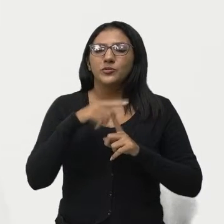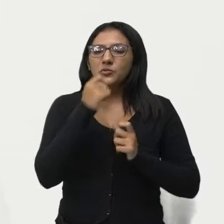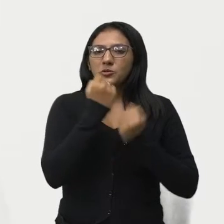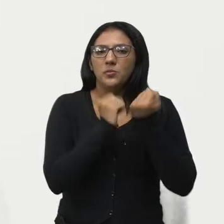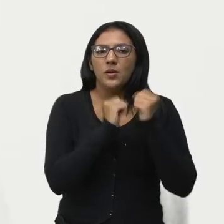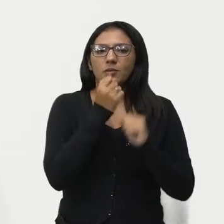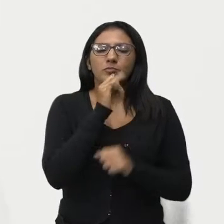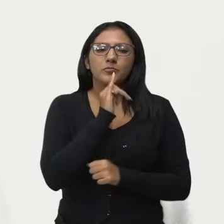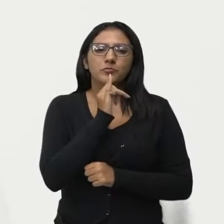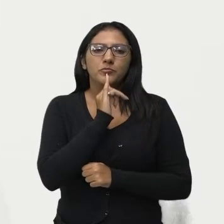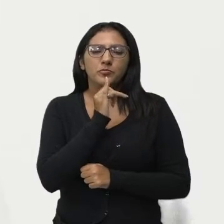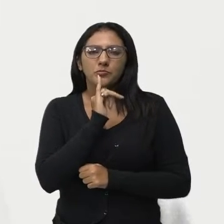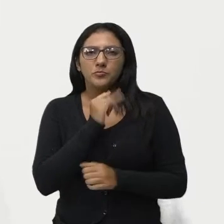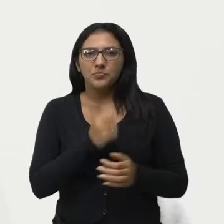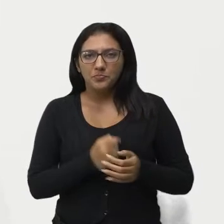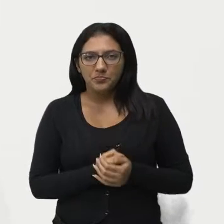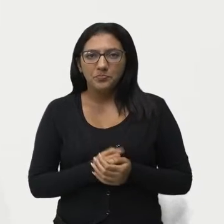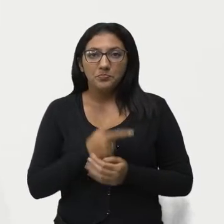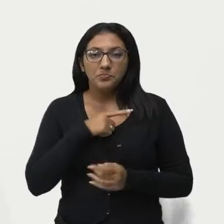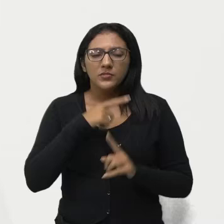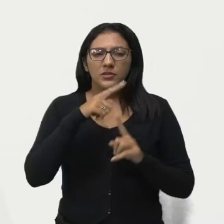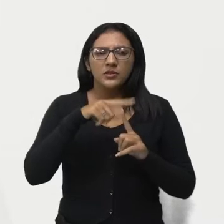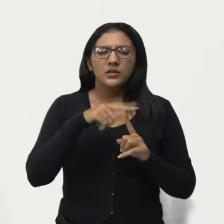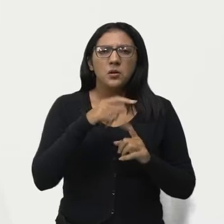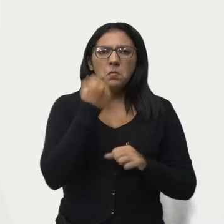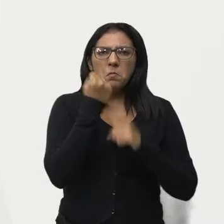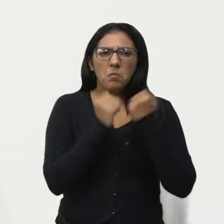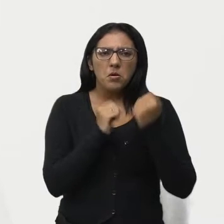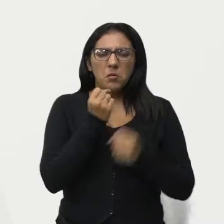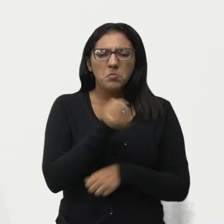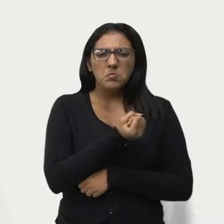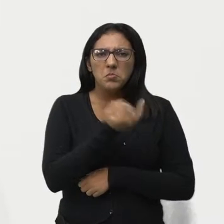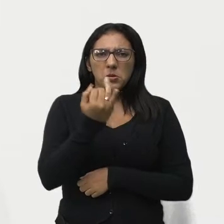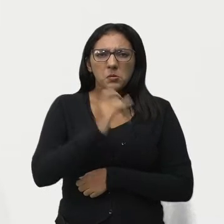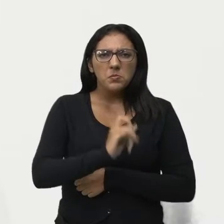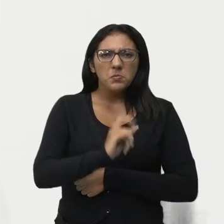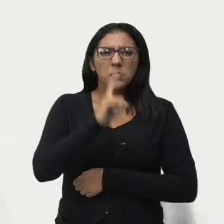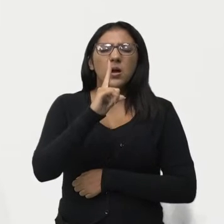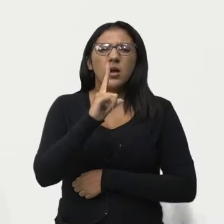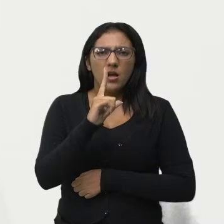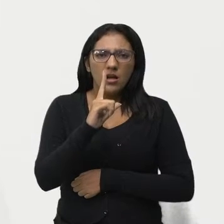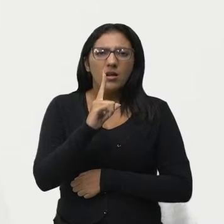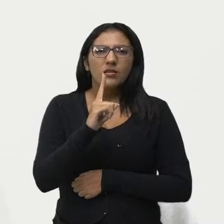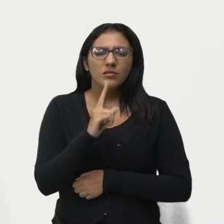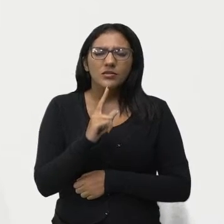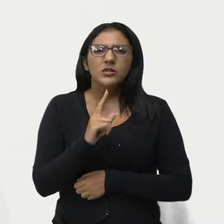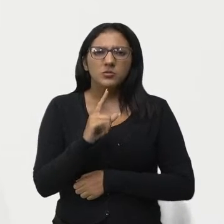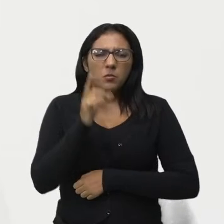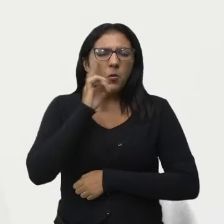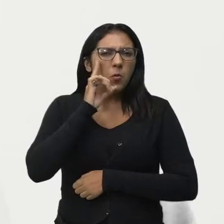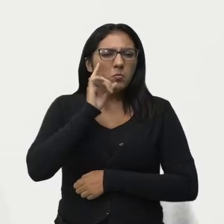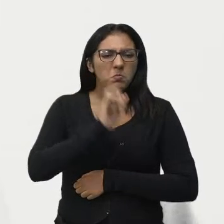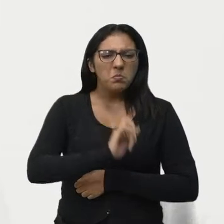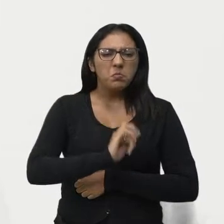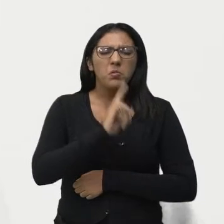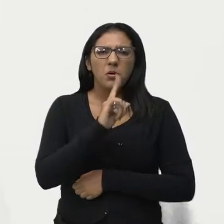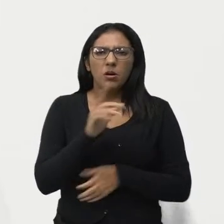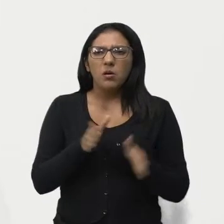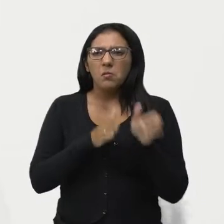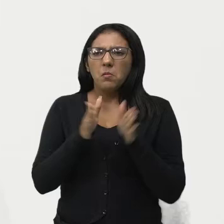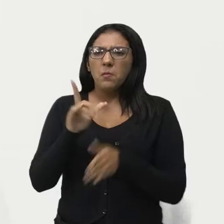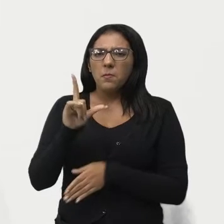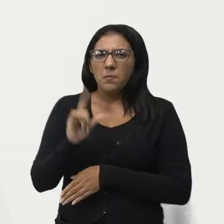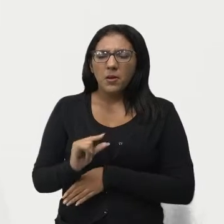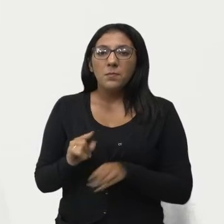Existe uma máquina que produz pouco, tem outras máquinas que produzem mais, né? Produz bastante, mas então a gente está